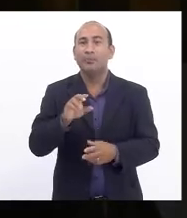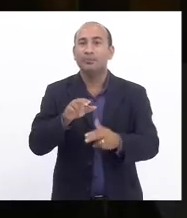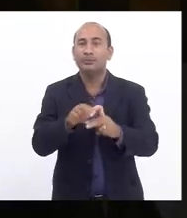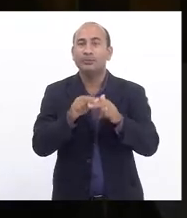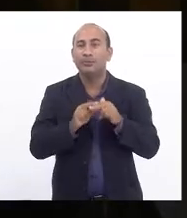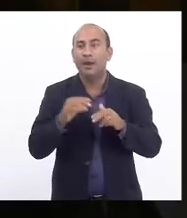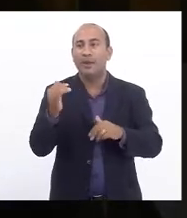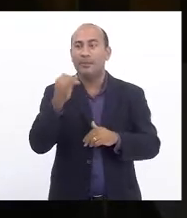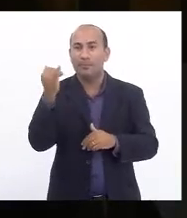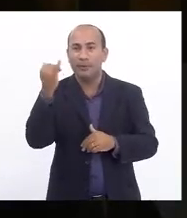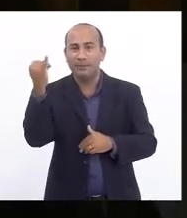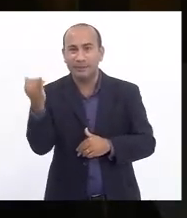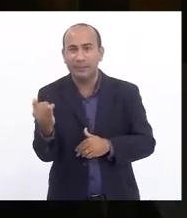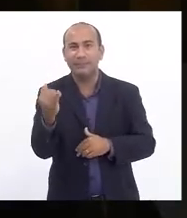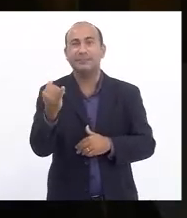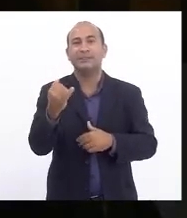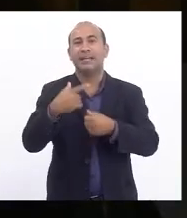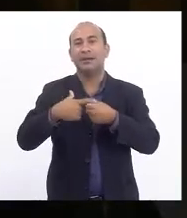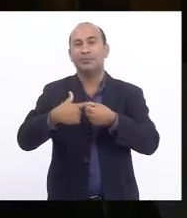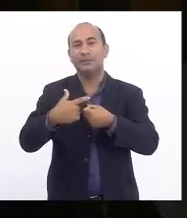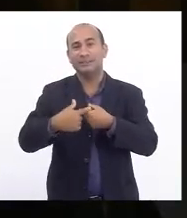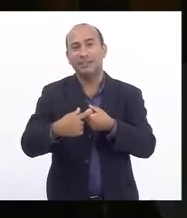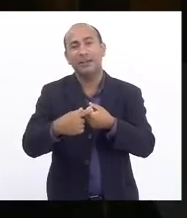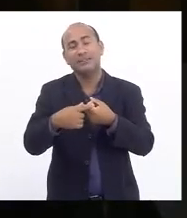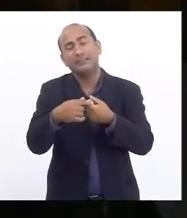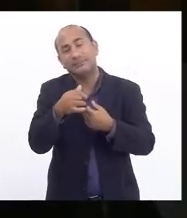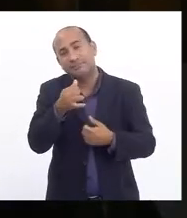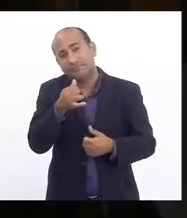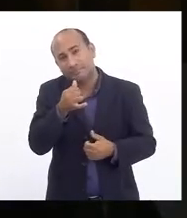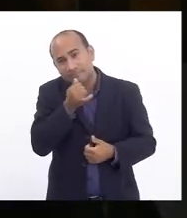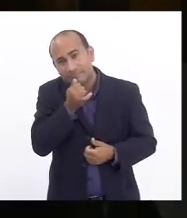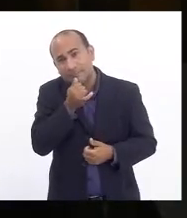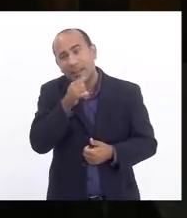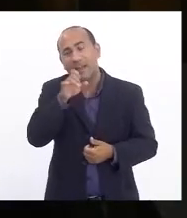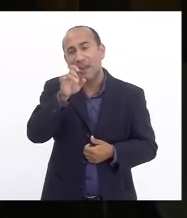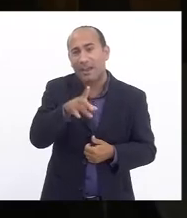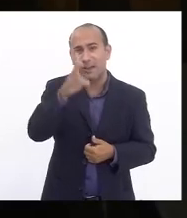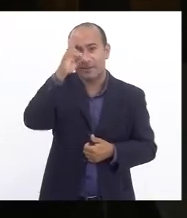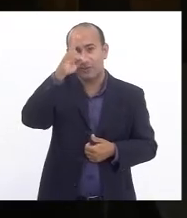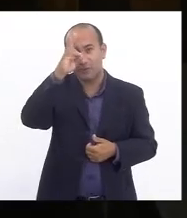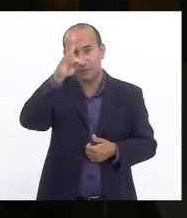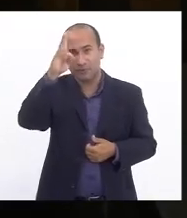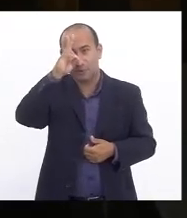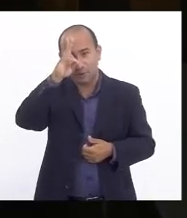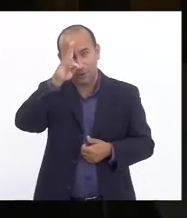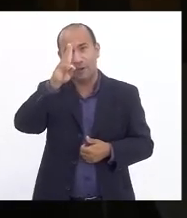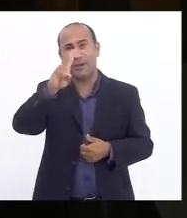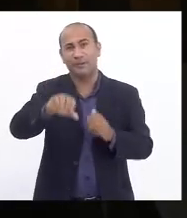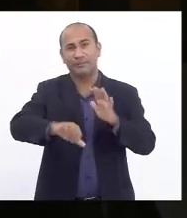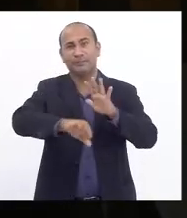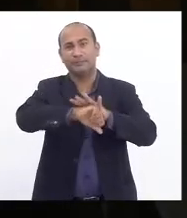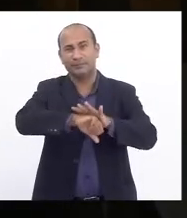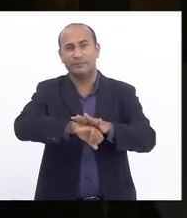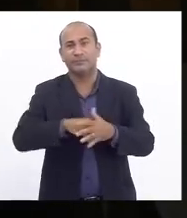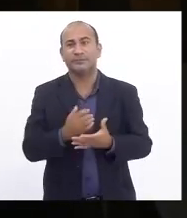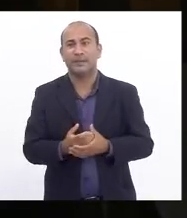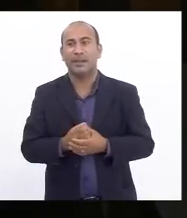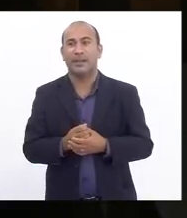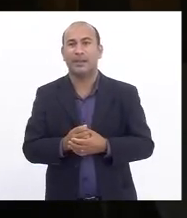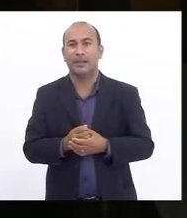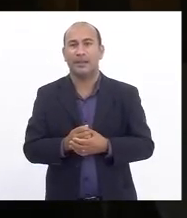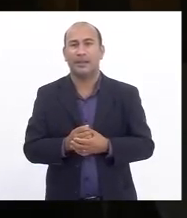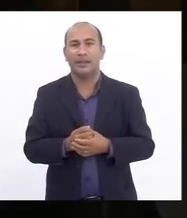importante e carente no município que infelizmente é historicamente marginalizado em políticas públicas